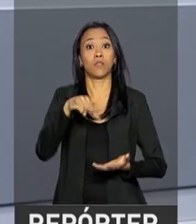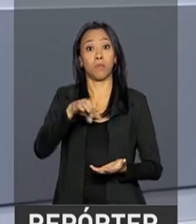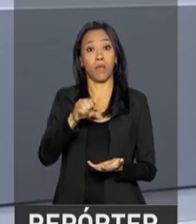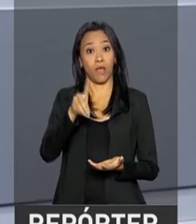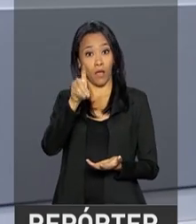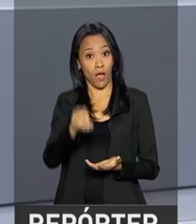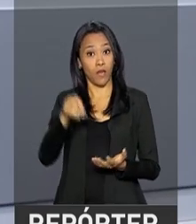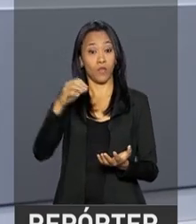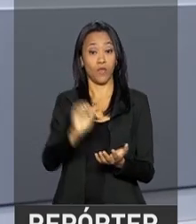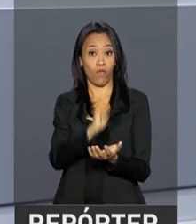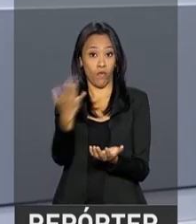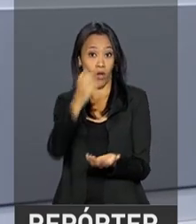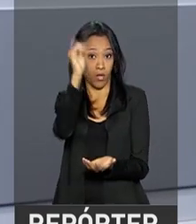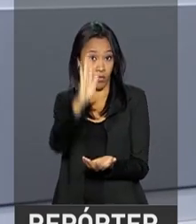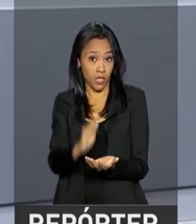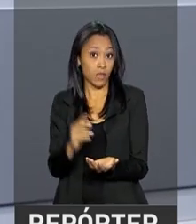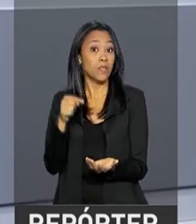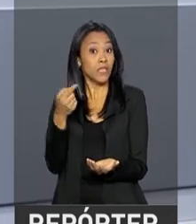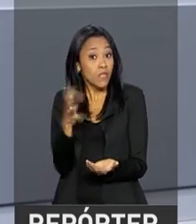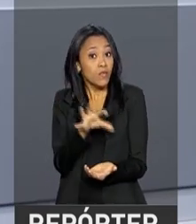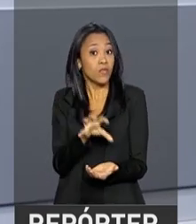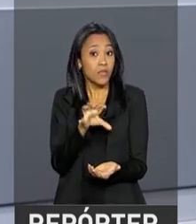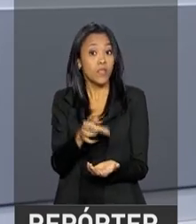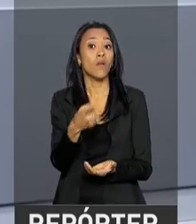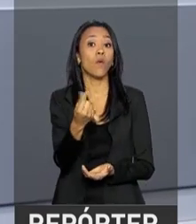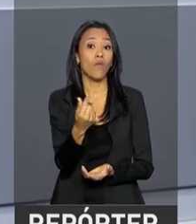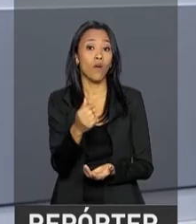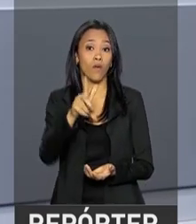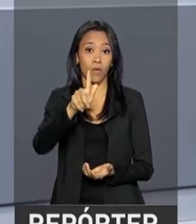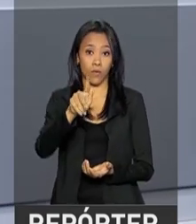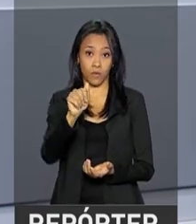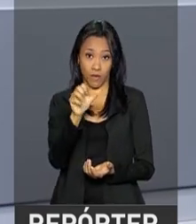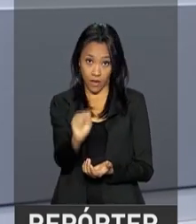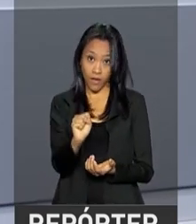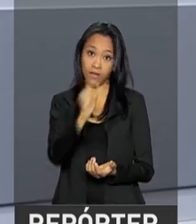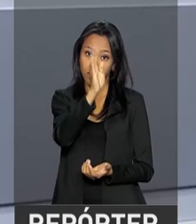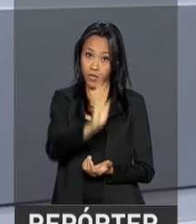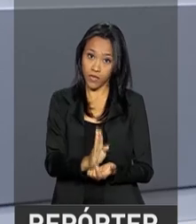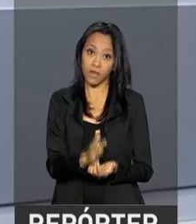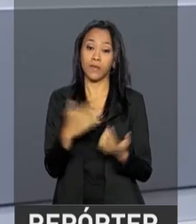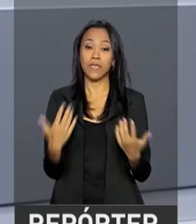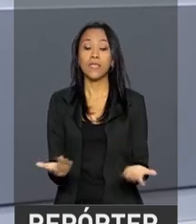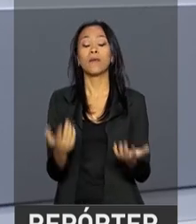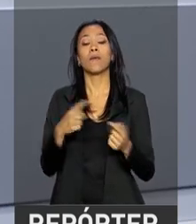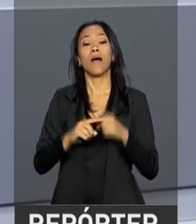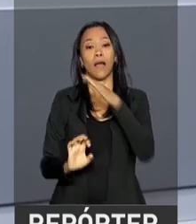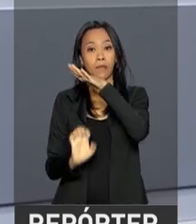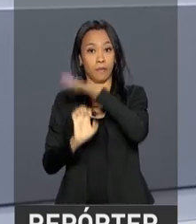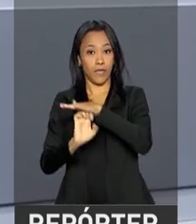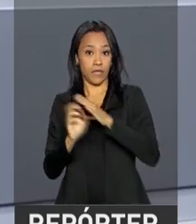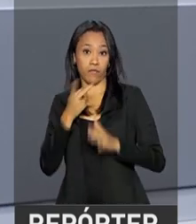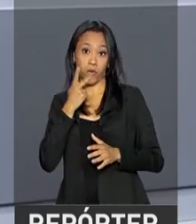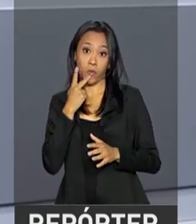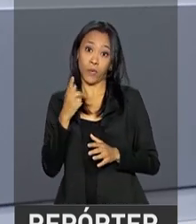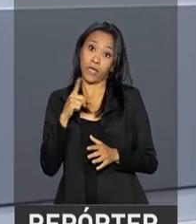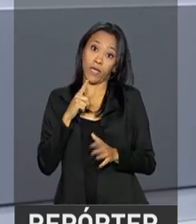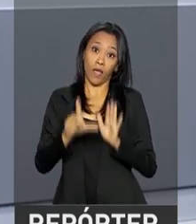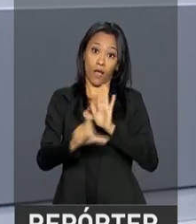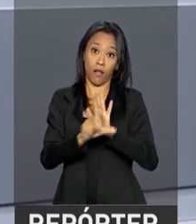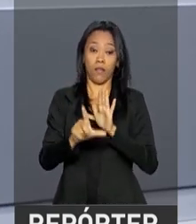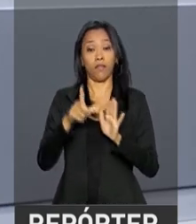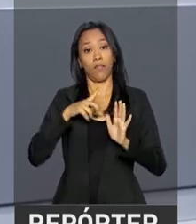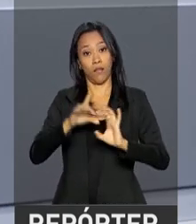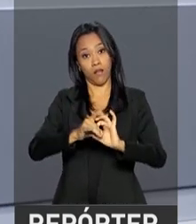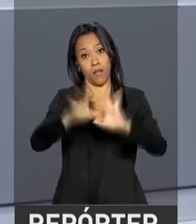e que influencia o preço do produto aqui no brasil a petrobras lembra que como a lei garante liberdade de preços essa redução